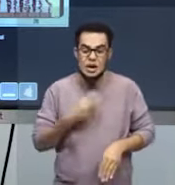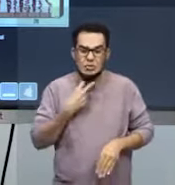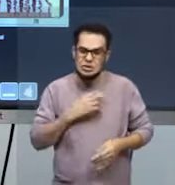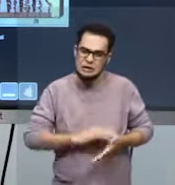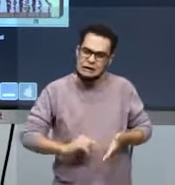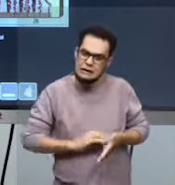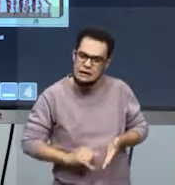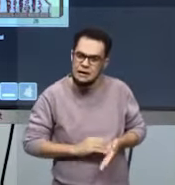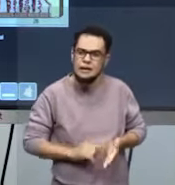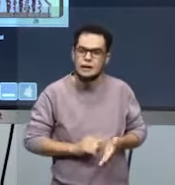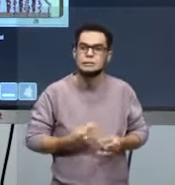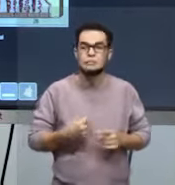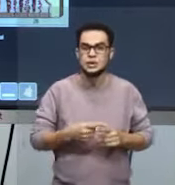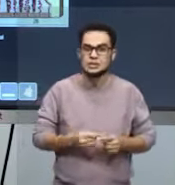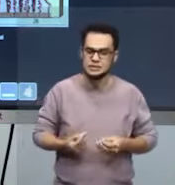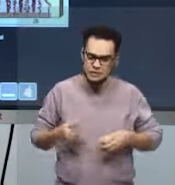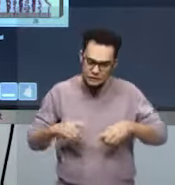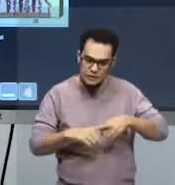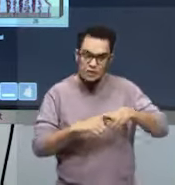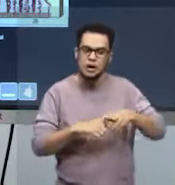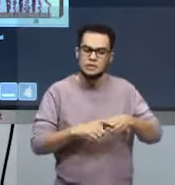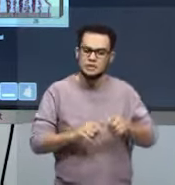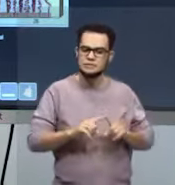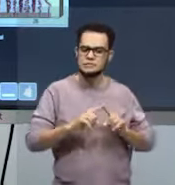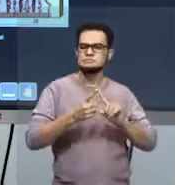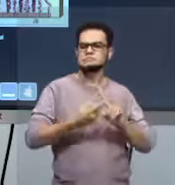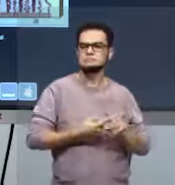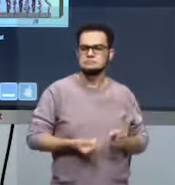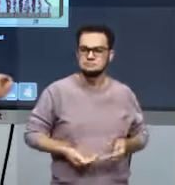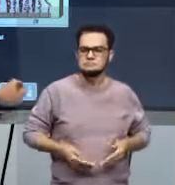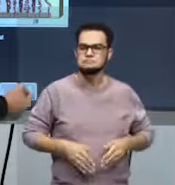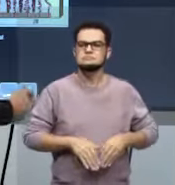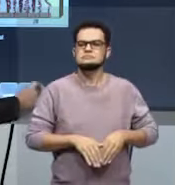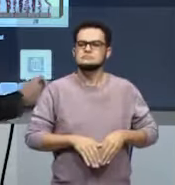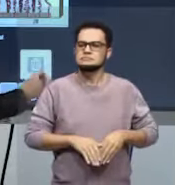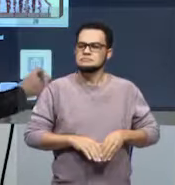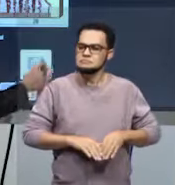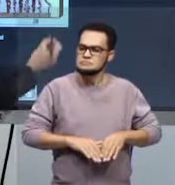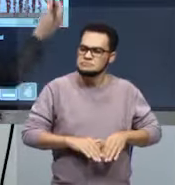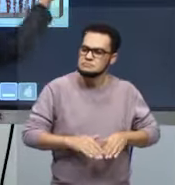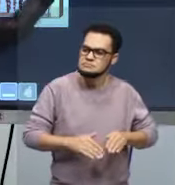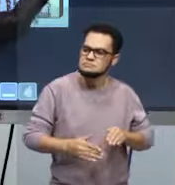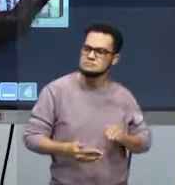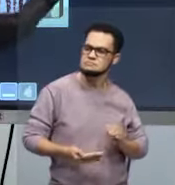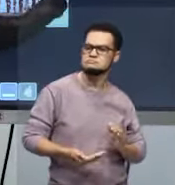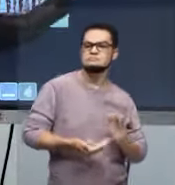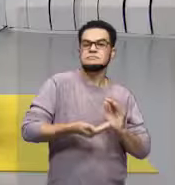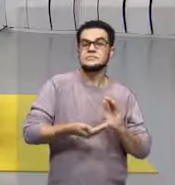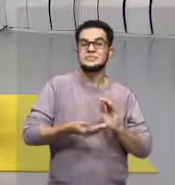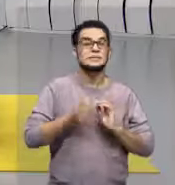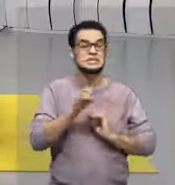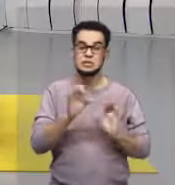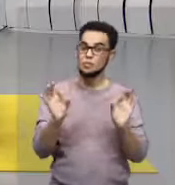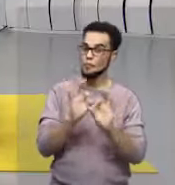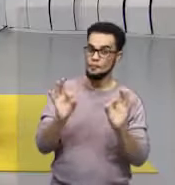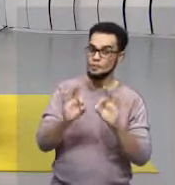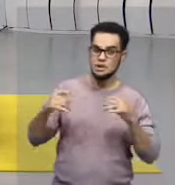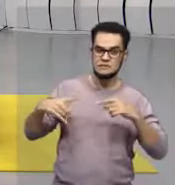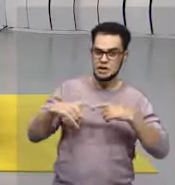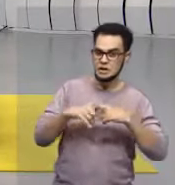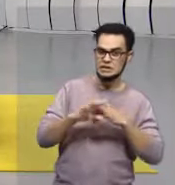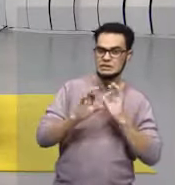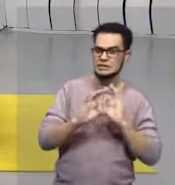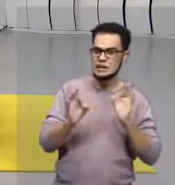aqui se formando. Agora, se não houve fecundação, passando um tempo, esse nível hormonal